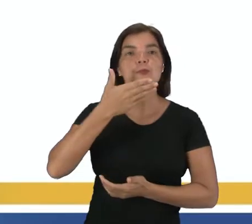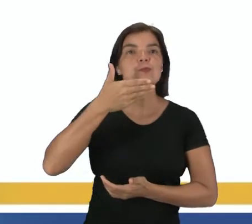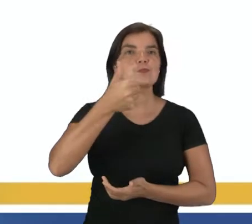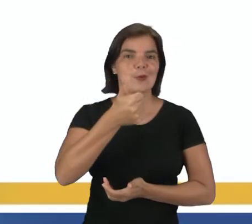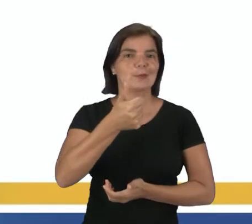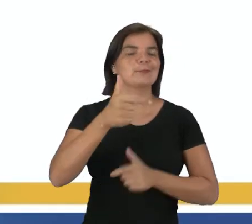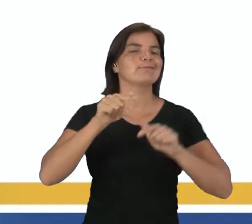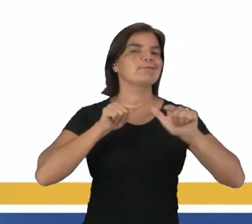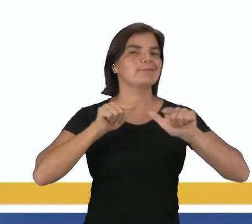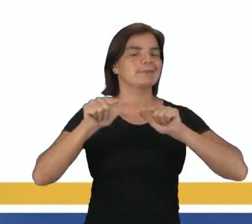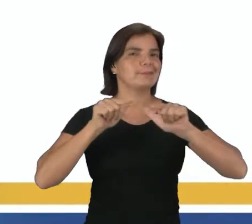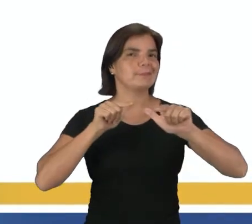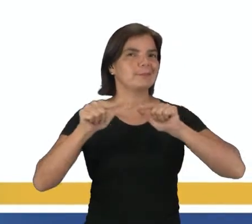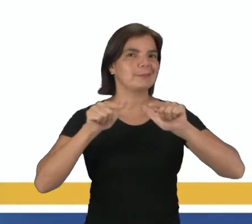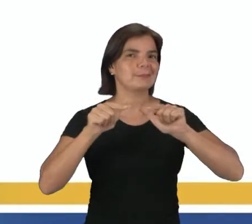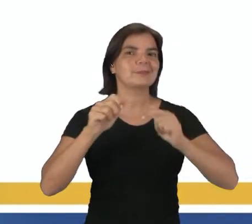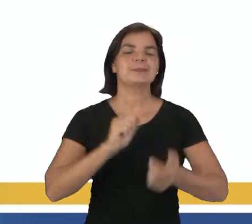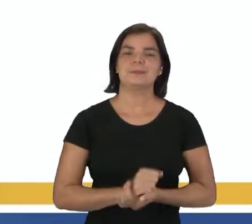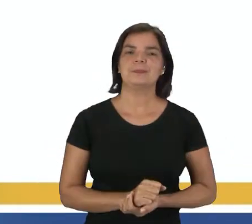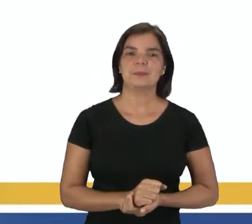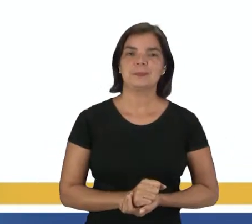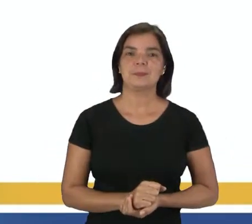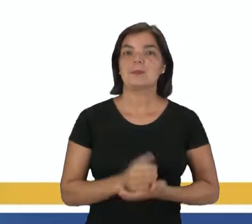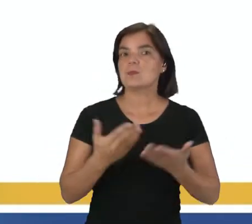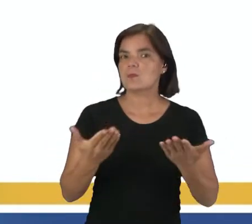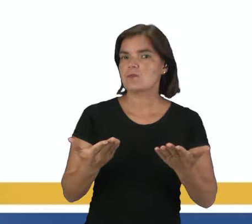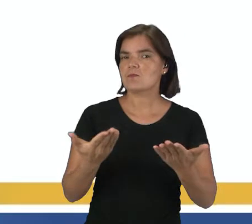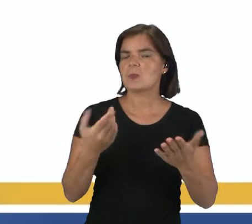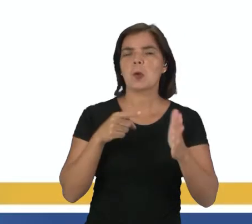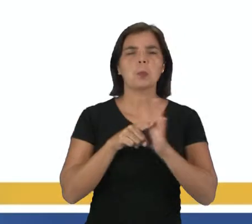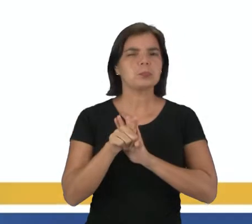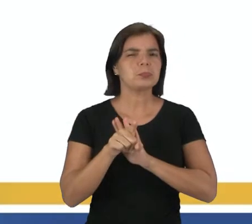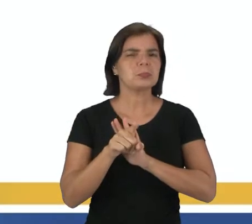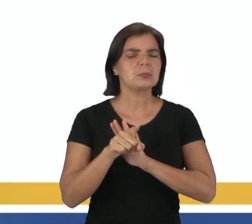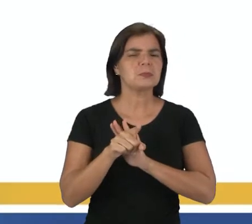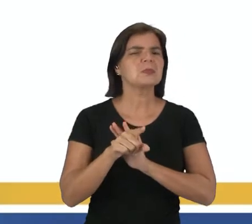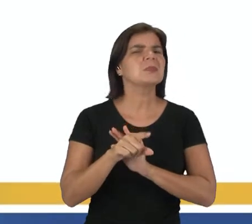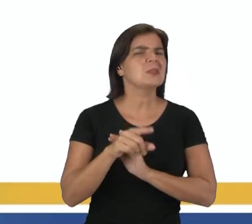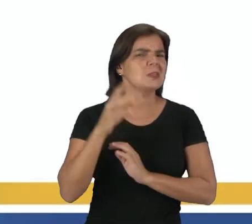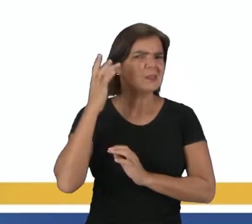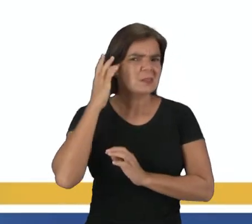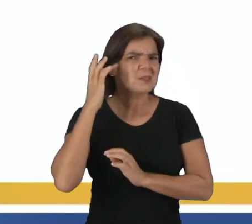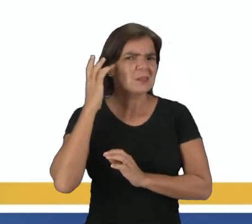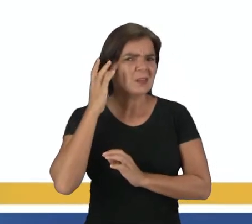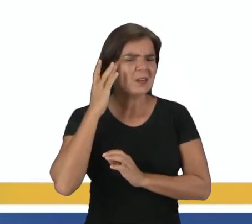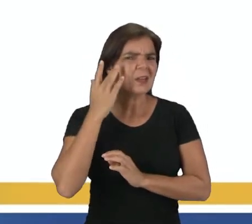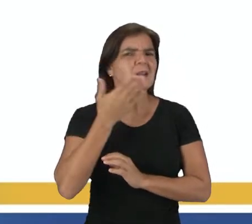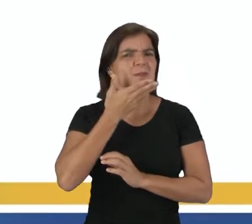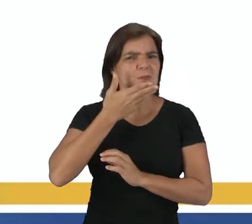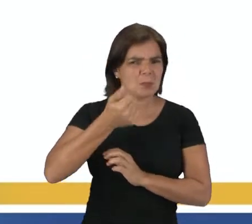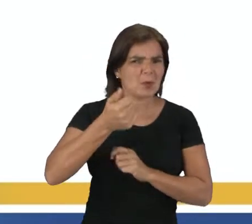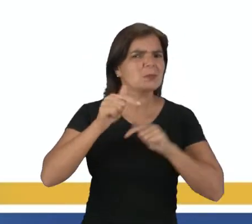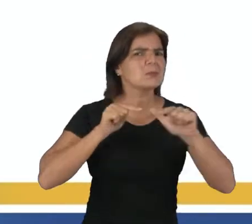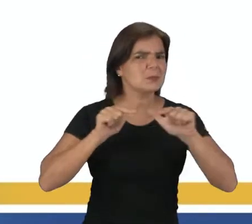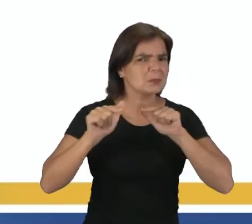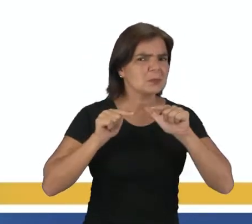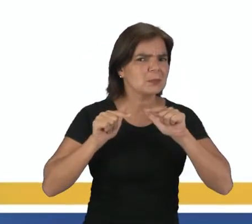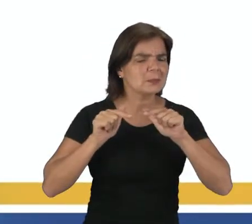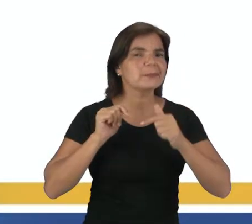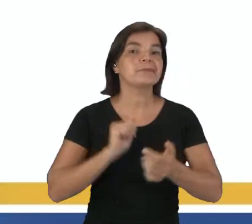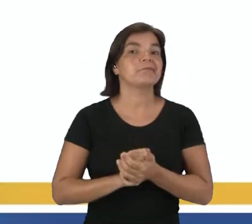melhores ofertas de emprego aí fica o questionamento realmente era os melhores ofertas de emprego